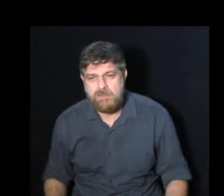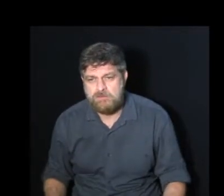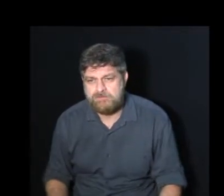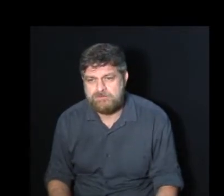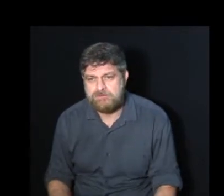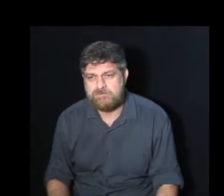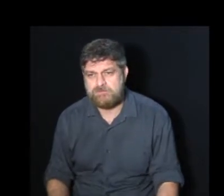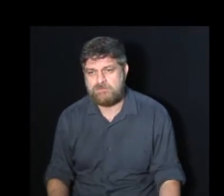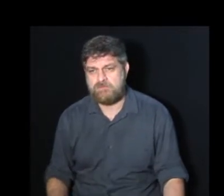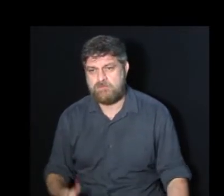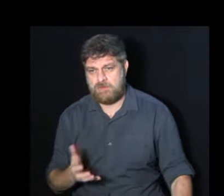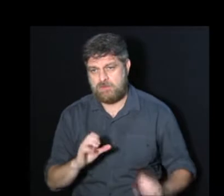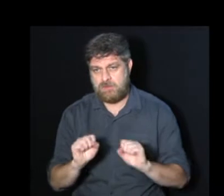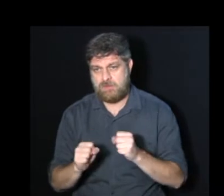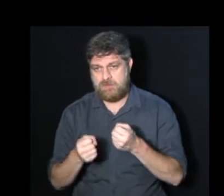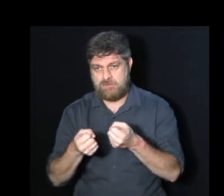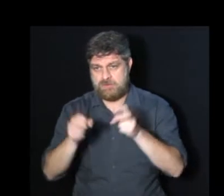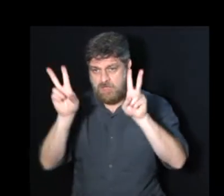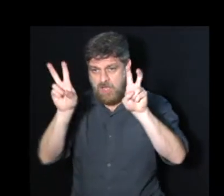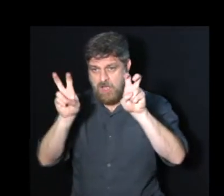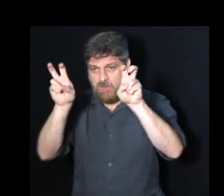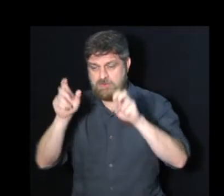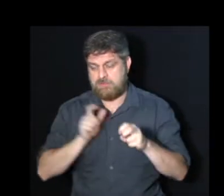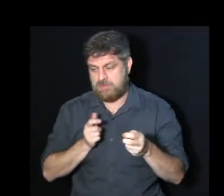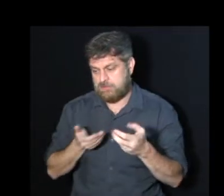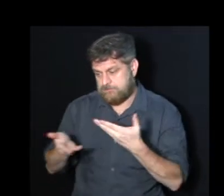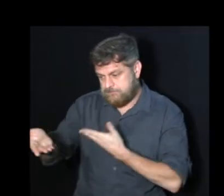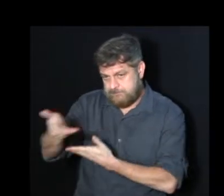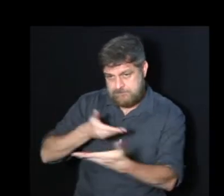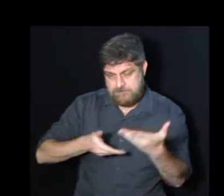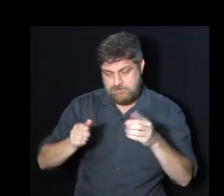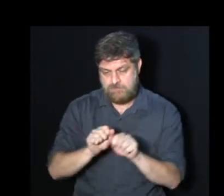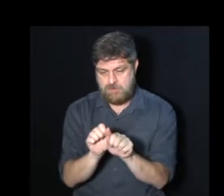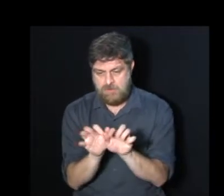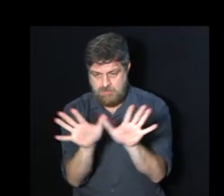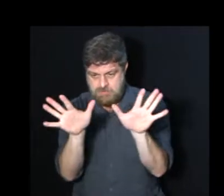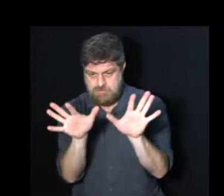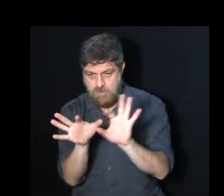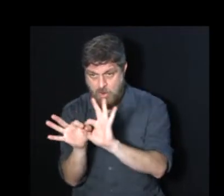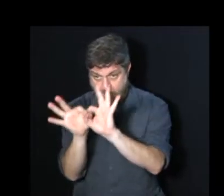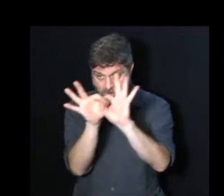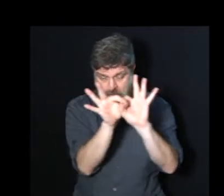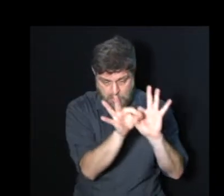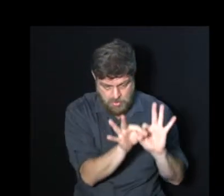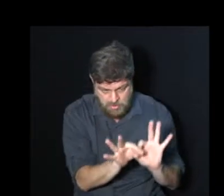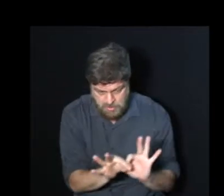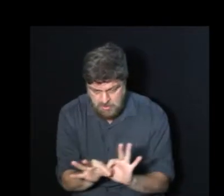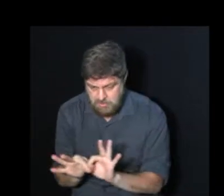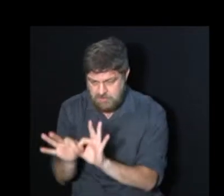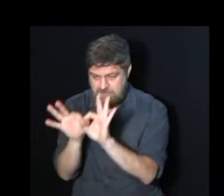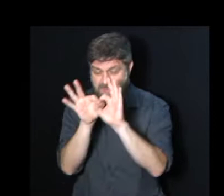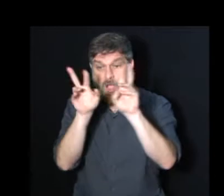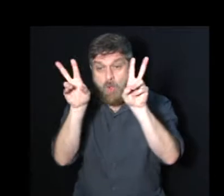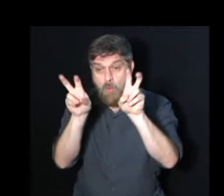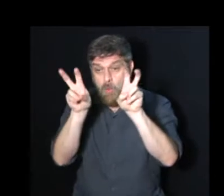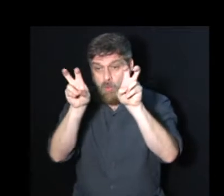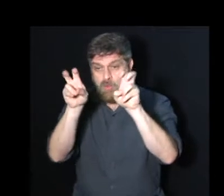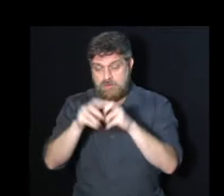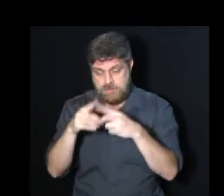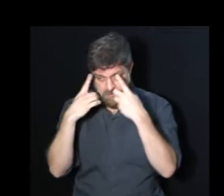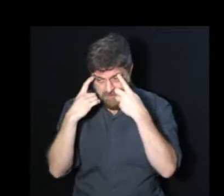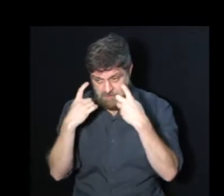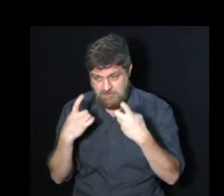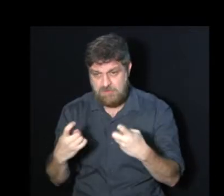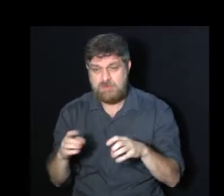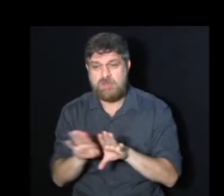E, para reforçar esse tema da intersetorialidade, da transversalidade do tema da violência